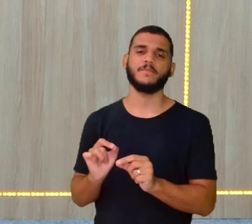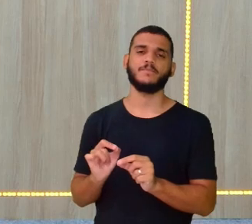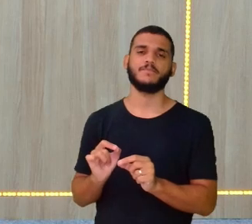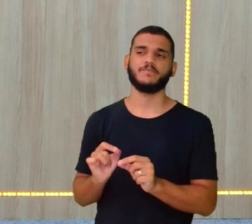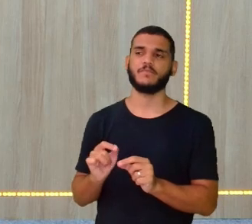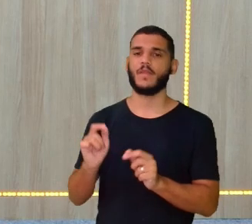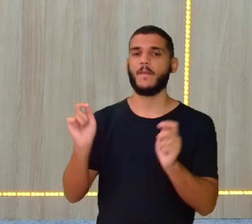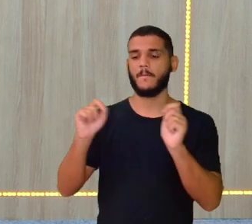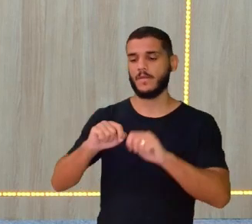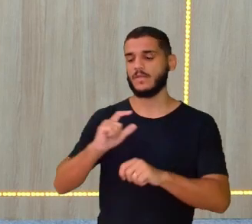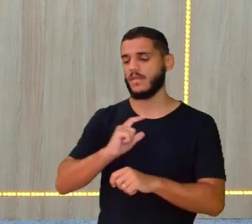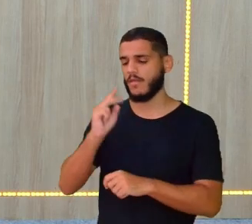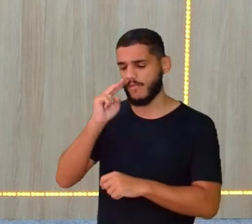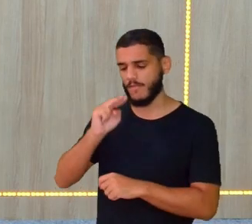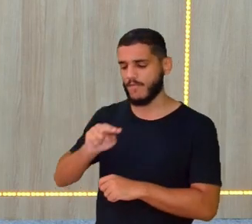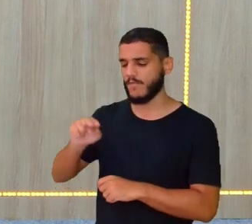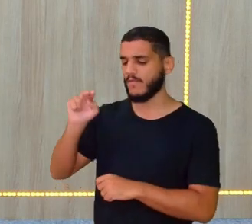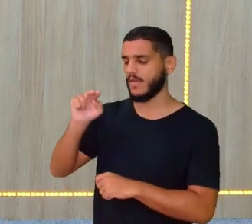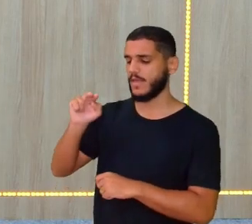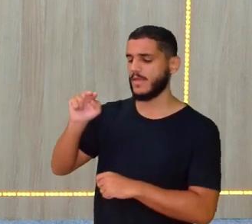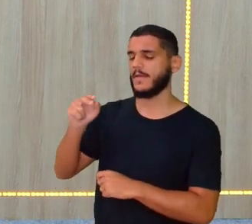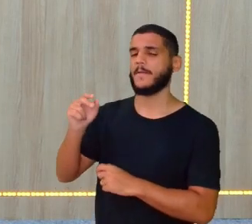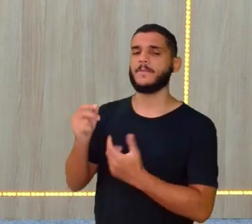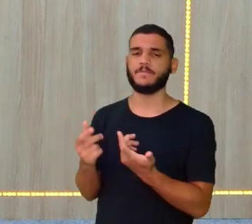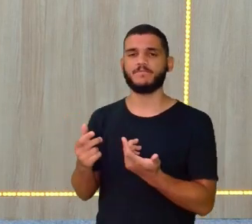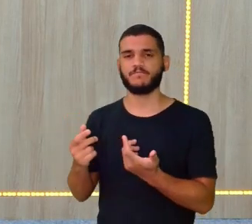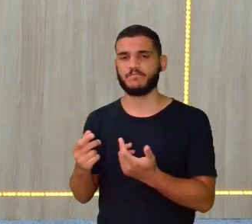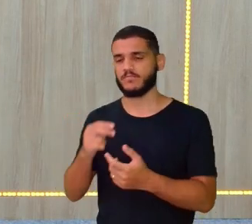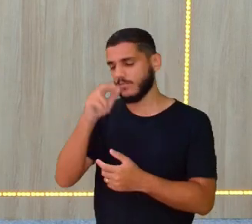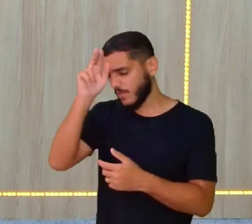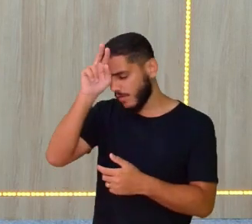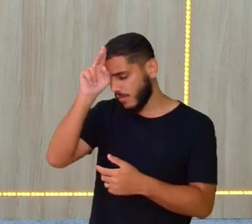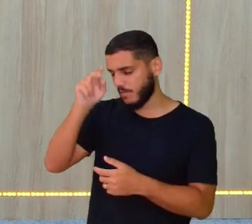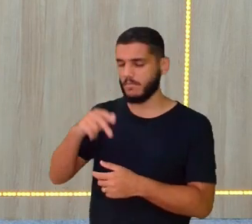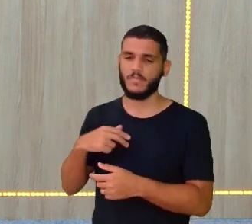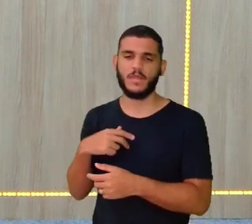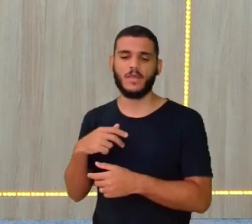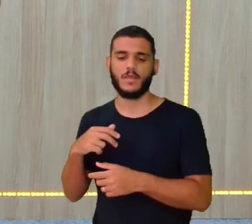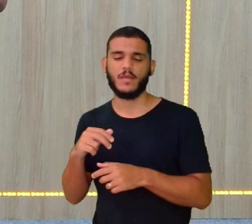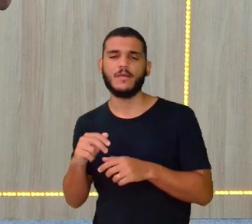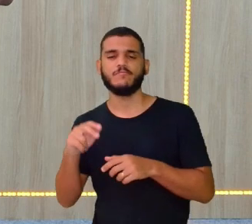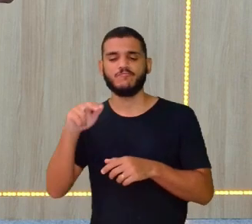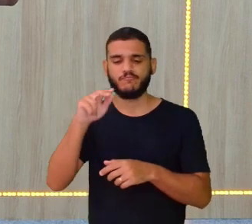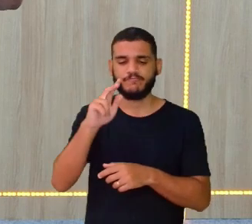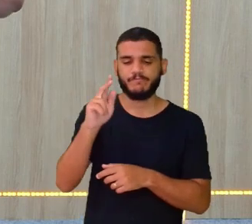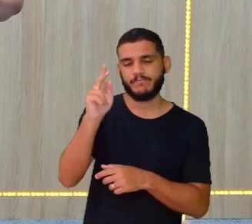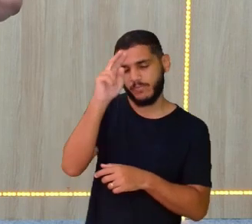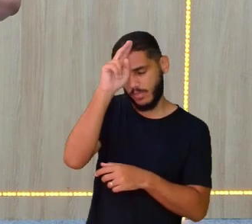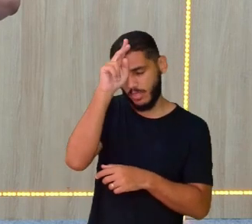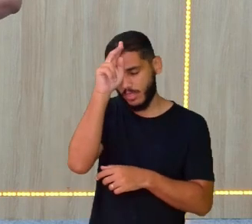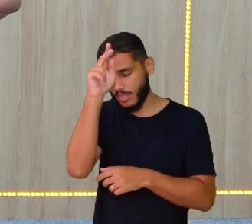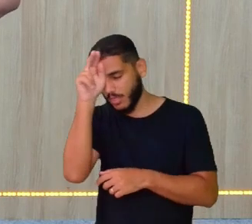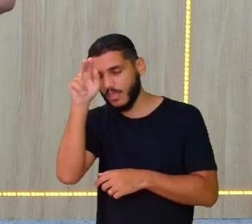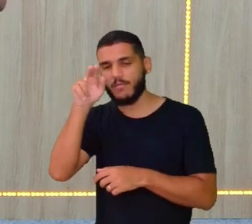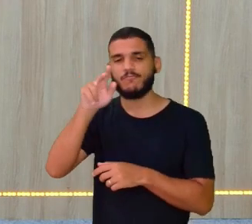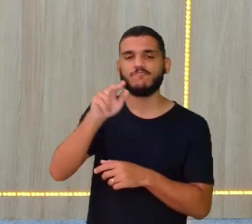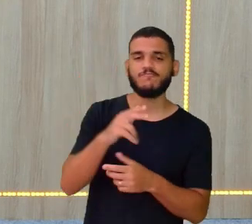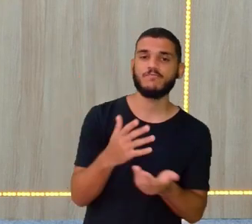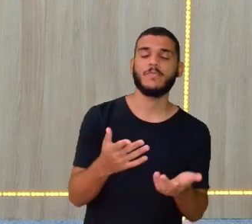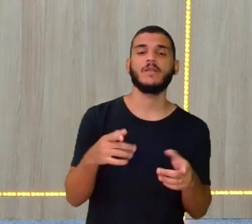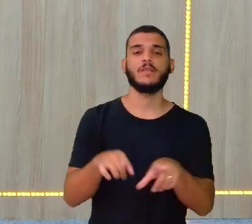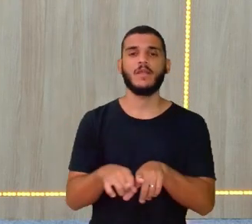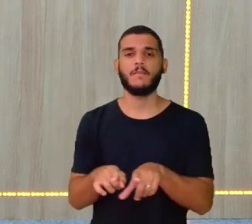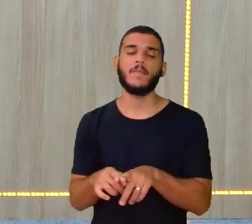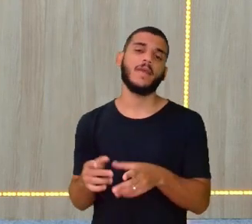aí as formigas andando lentamente, aí observa a formiga, observa